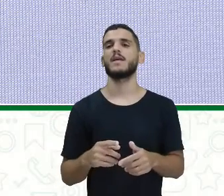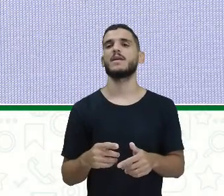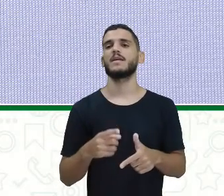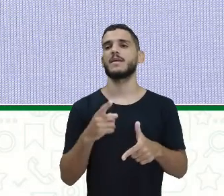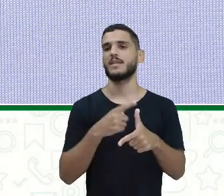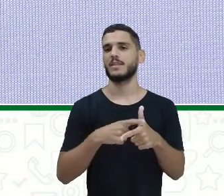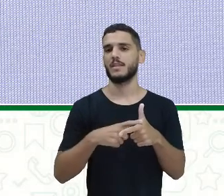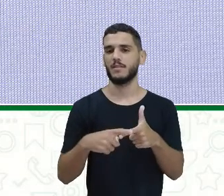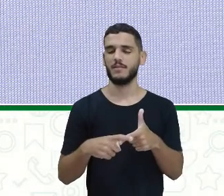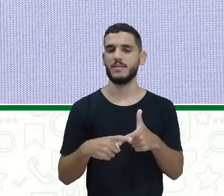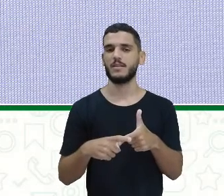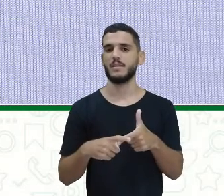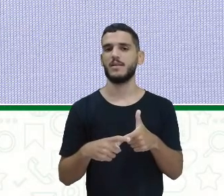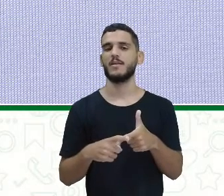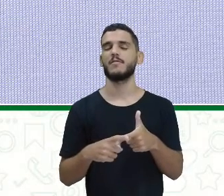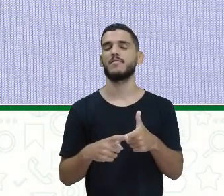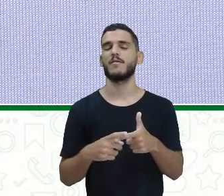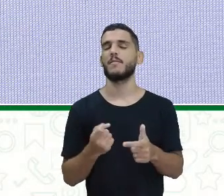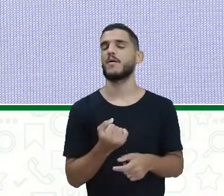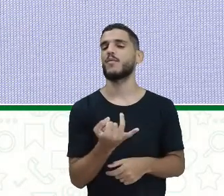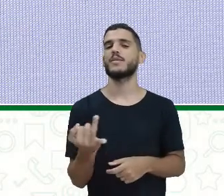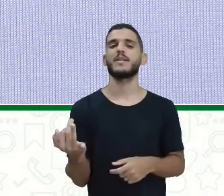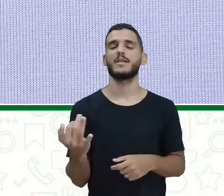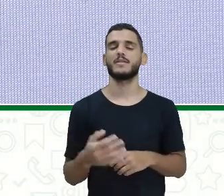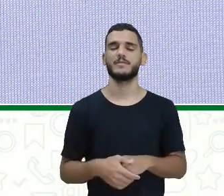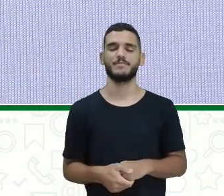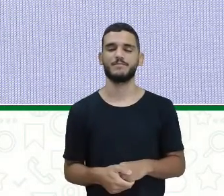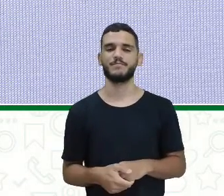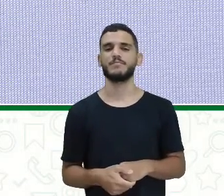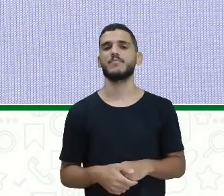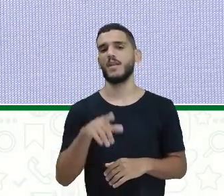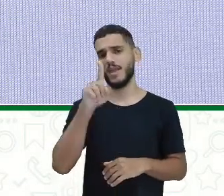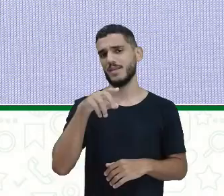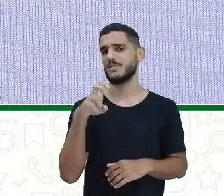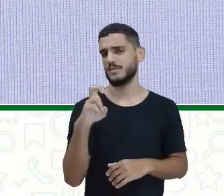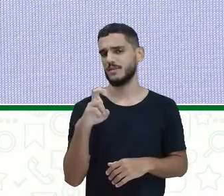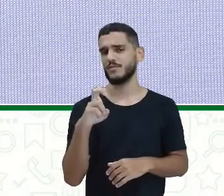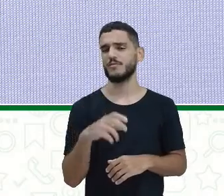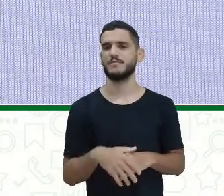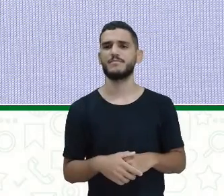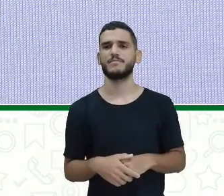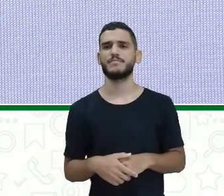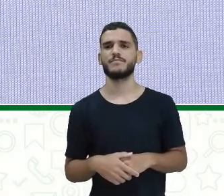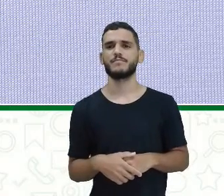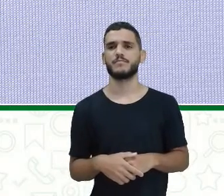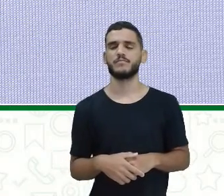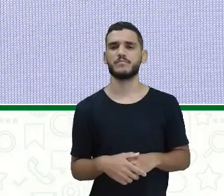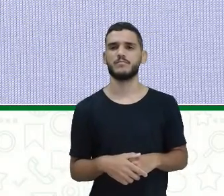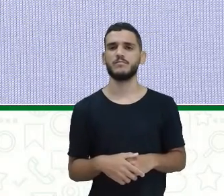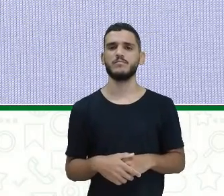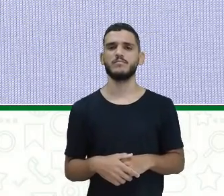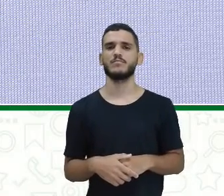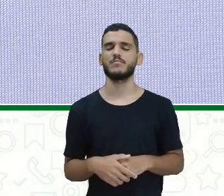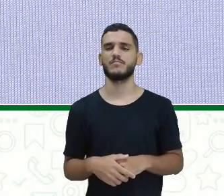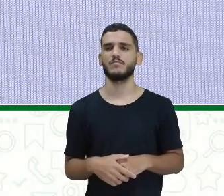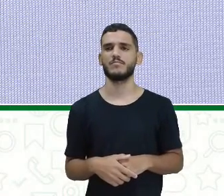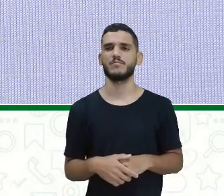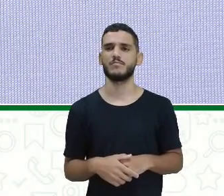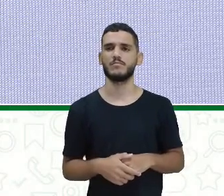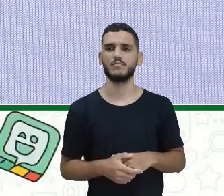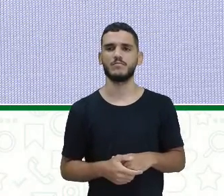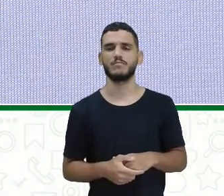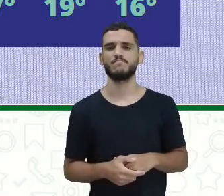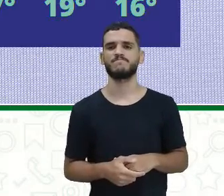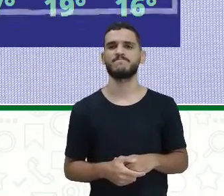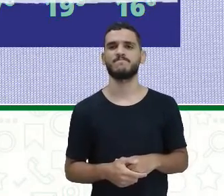pela quantidade. E a quantidade? Não é 5? Então, vamos lá ver como é que fica?